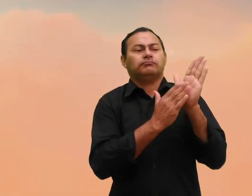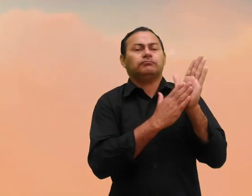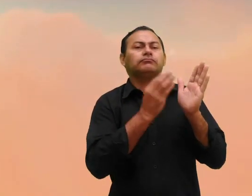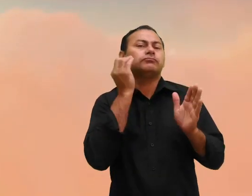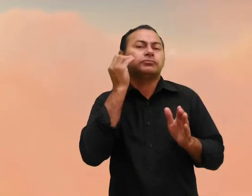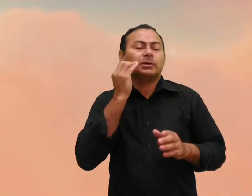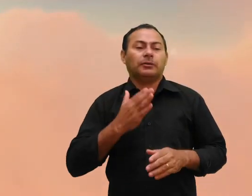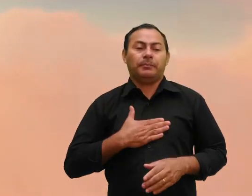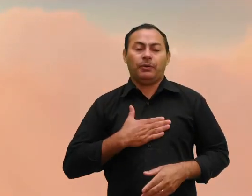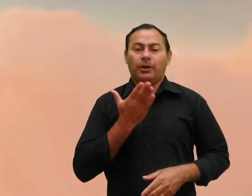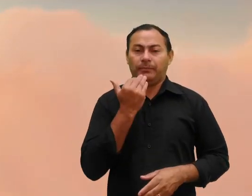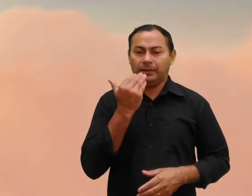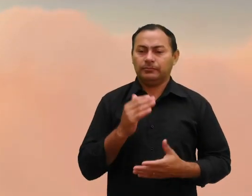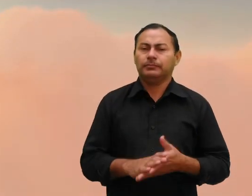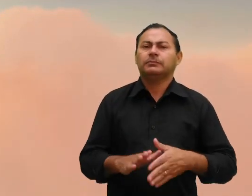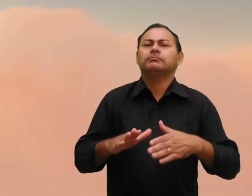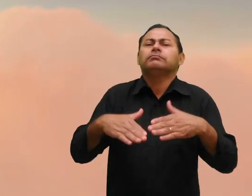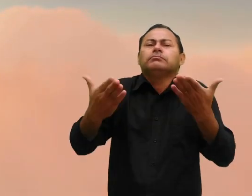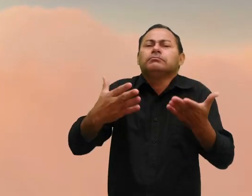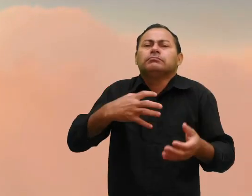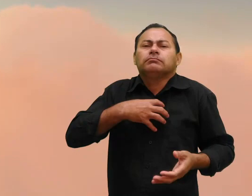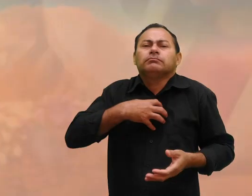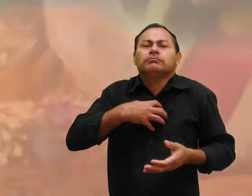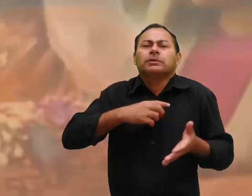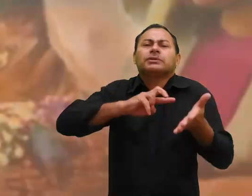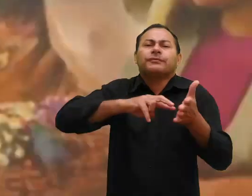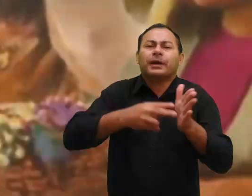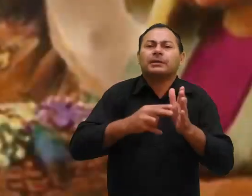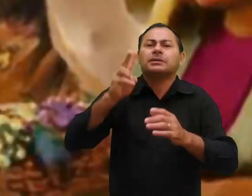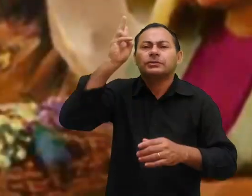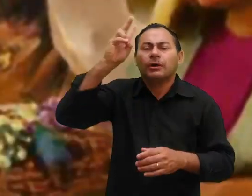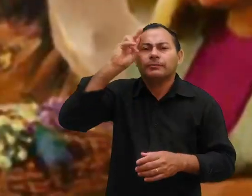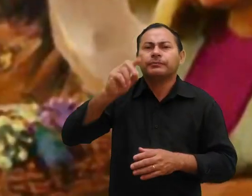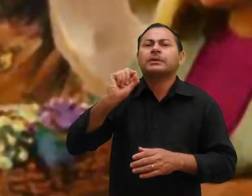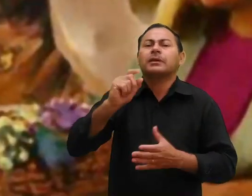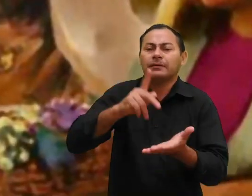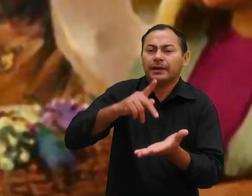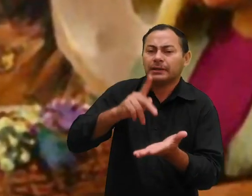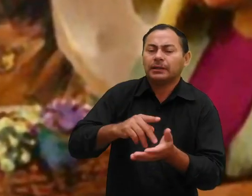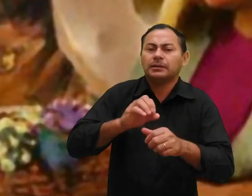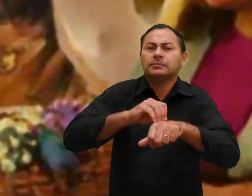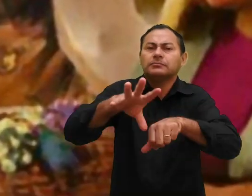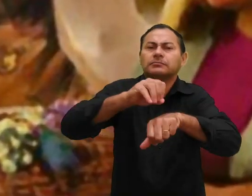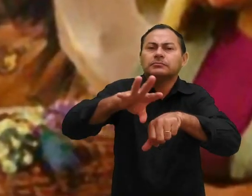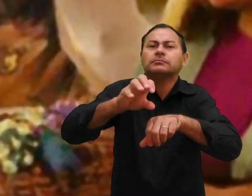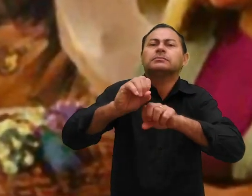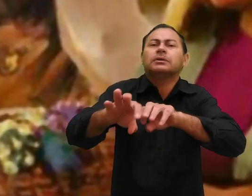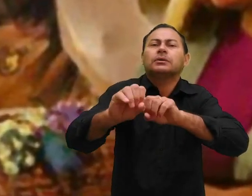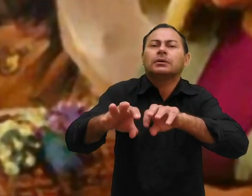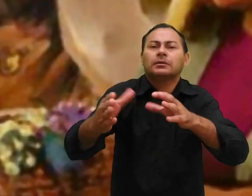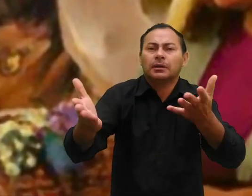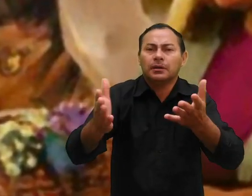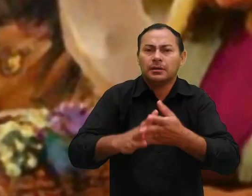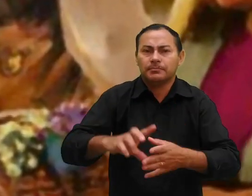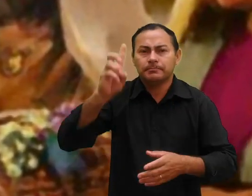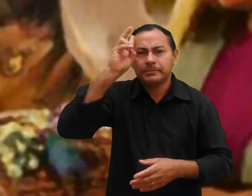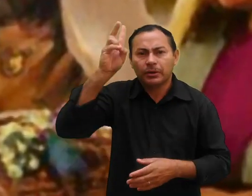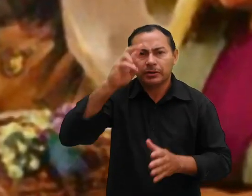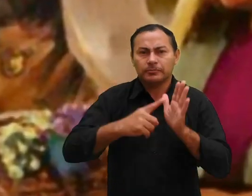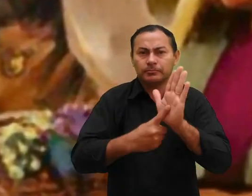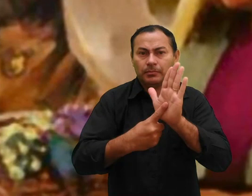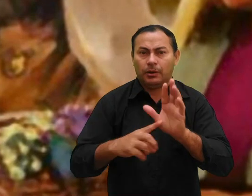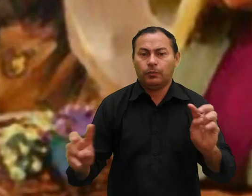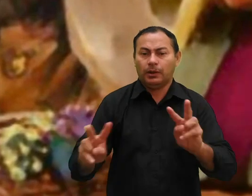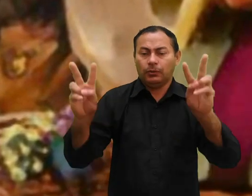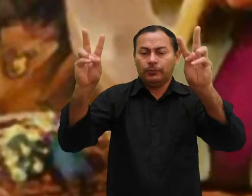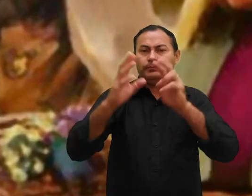meu banquete. Qual é o sentido dessa história? Que verdade ela quer transmitir? Essa história